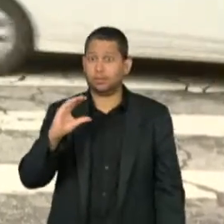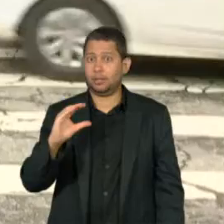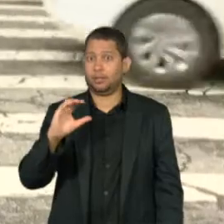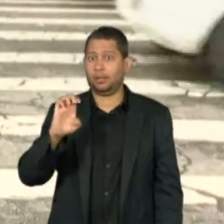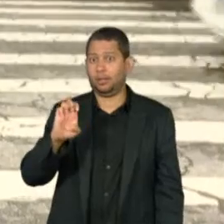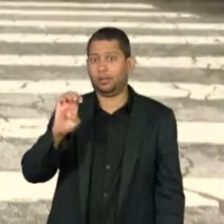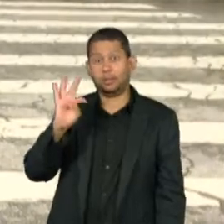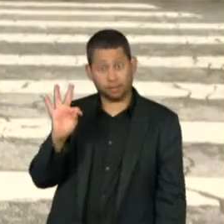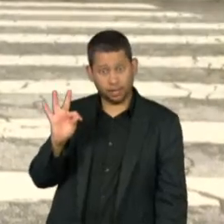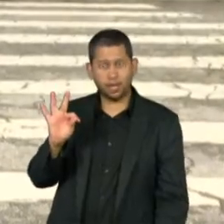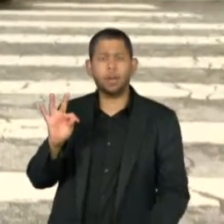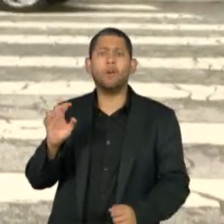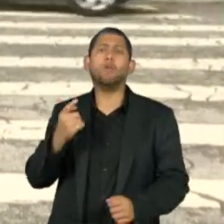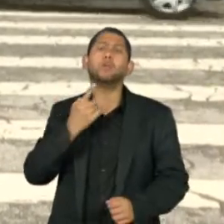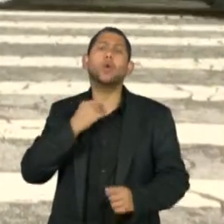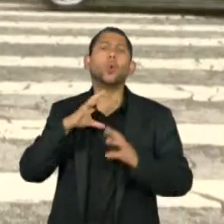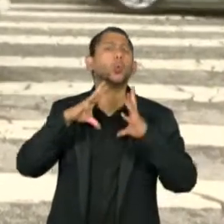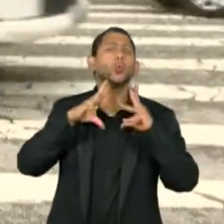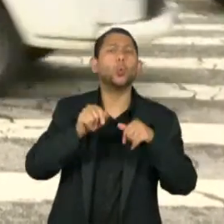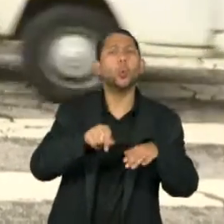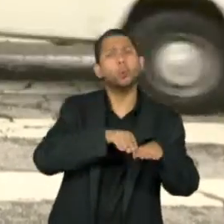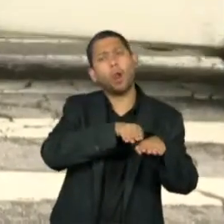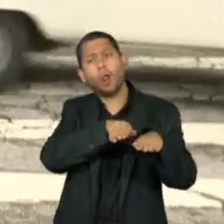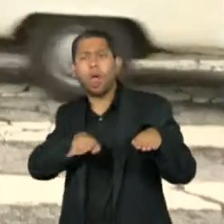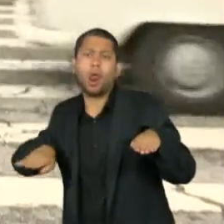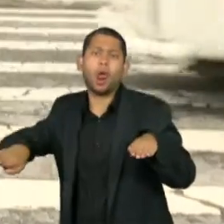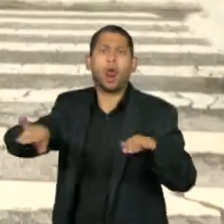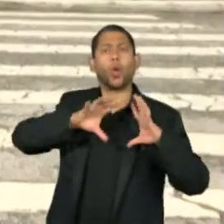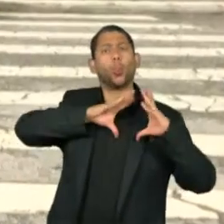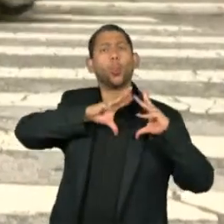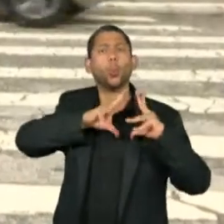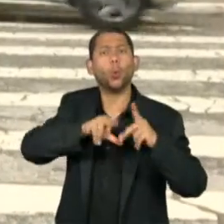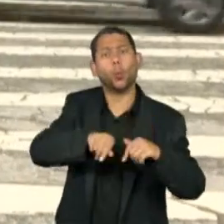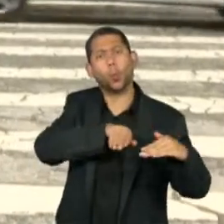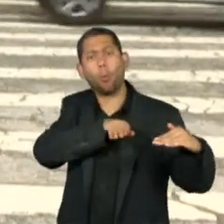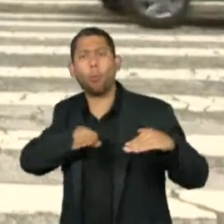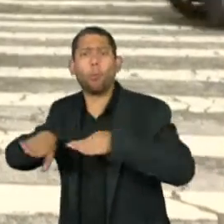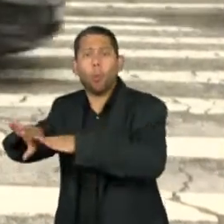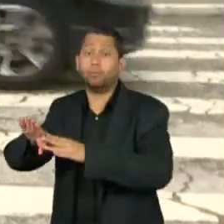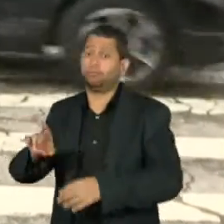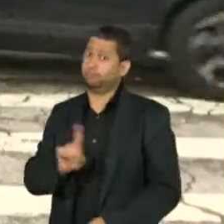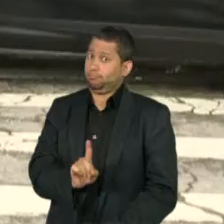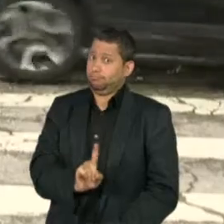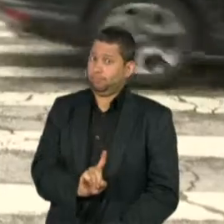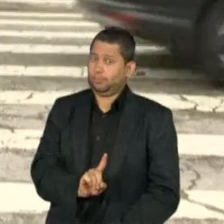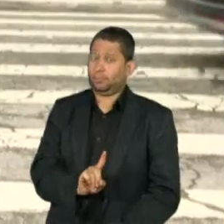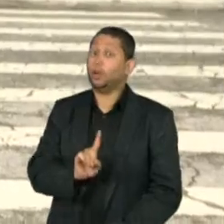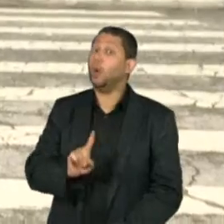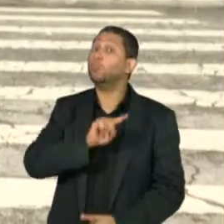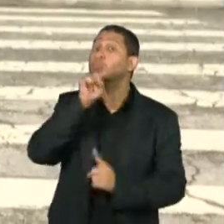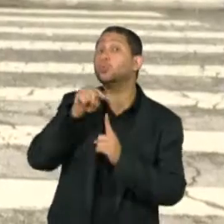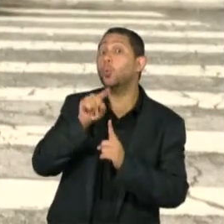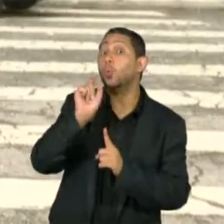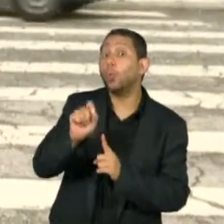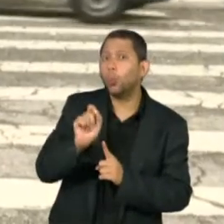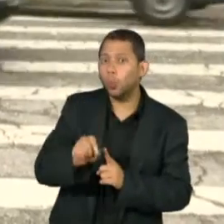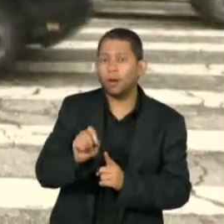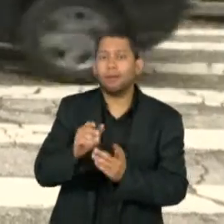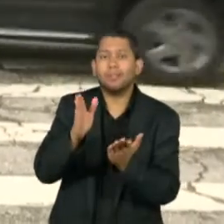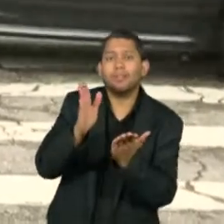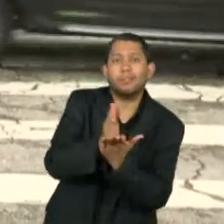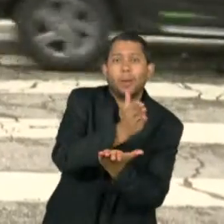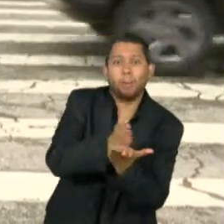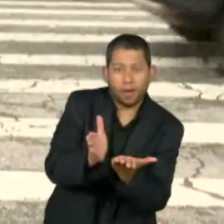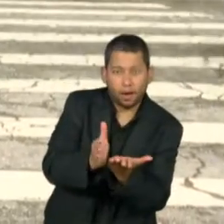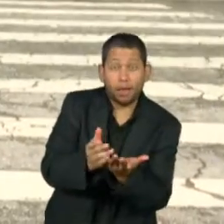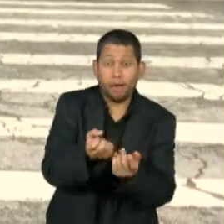que todo o trânsito que passava pela pista local da Marginal Tietê use essa rota. A ideia é dividir